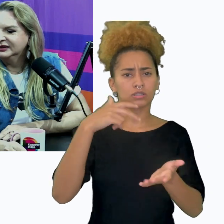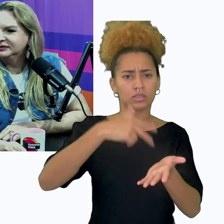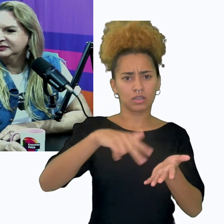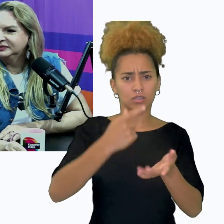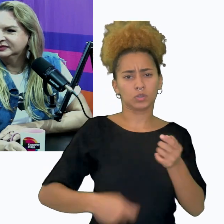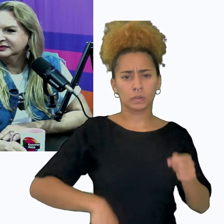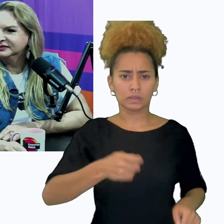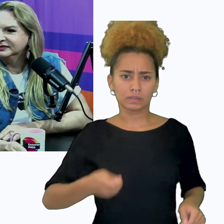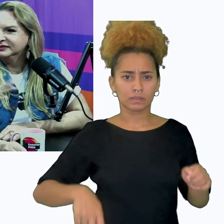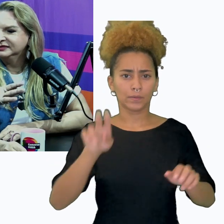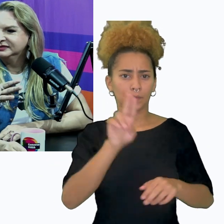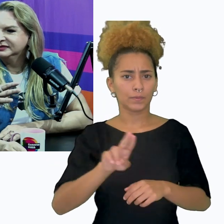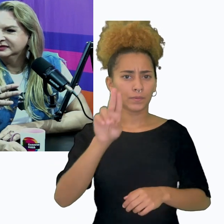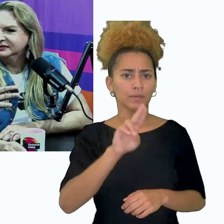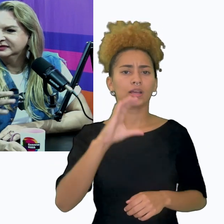dançando cancan com a saia.